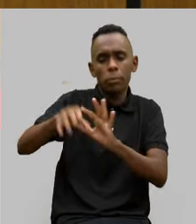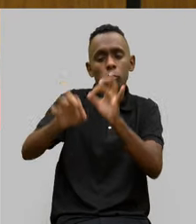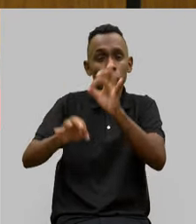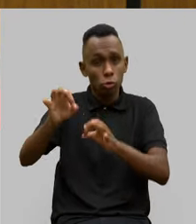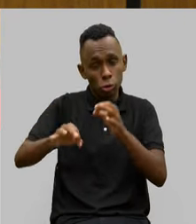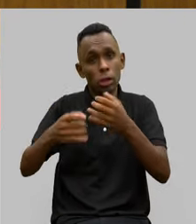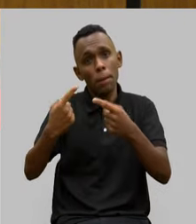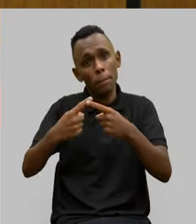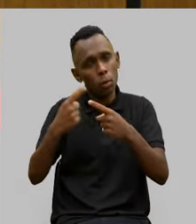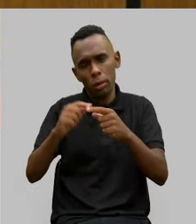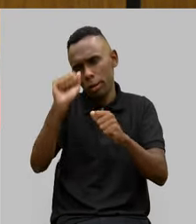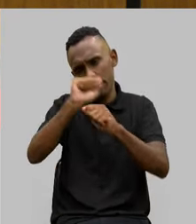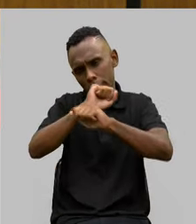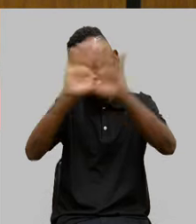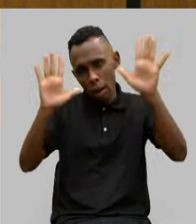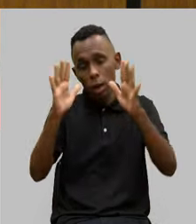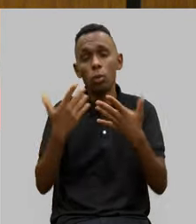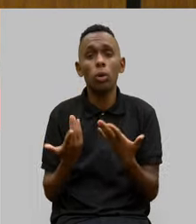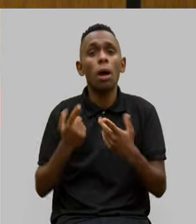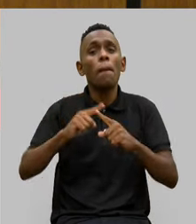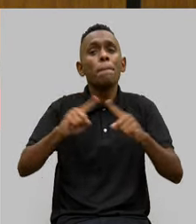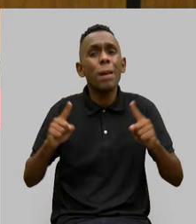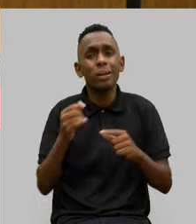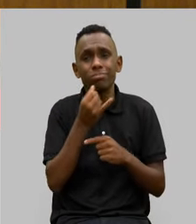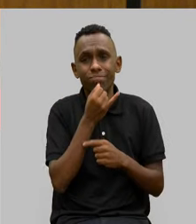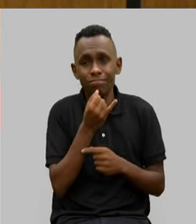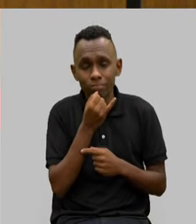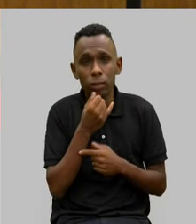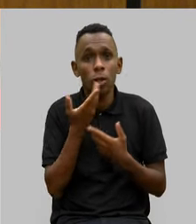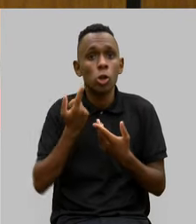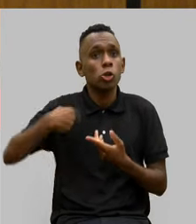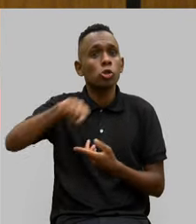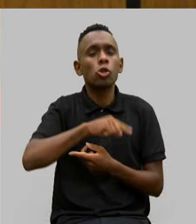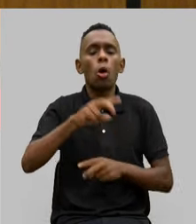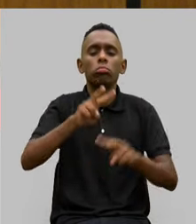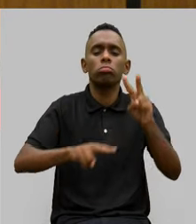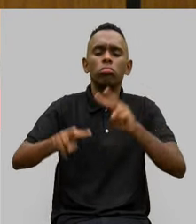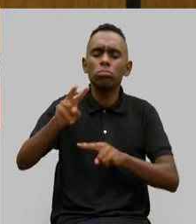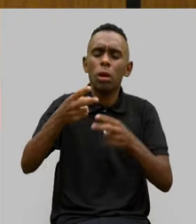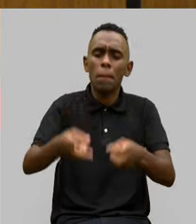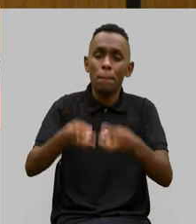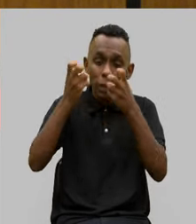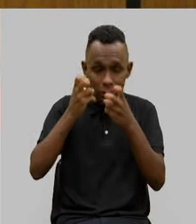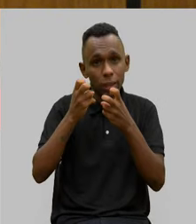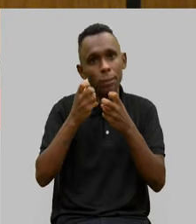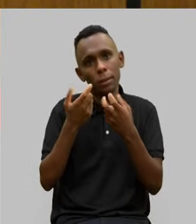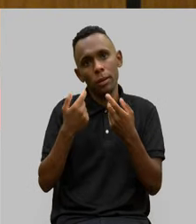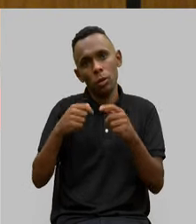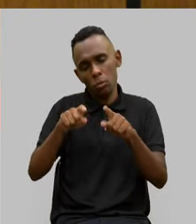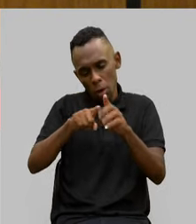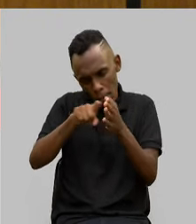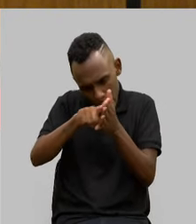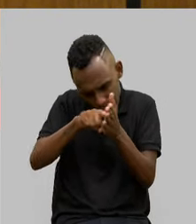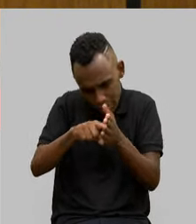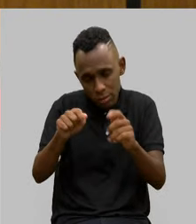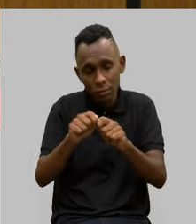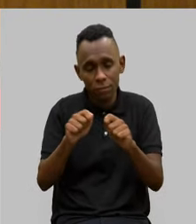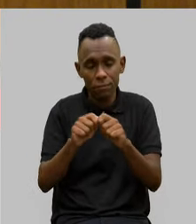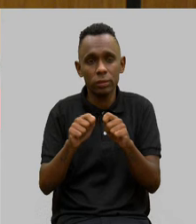porque para ele é muito claro isso mas infelizmente o que a gente verifica E aí eu fiz uma pesquisa